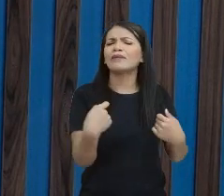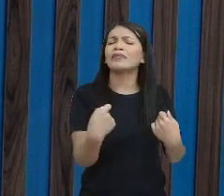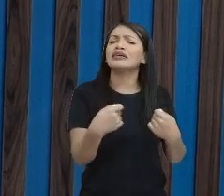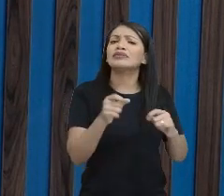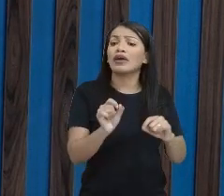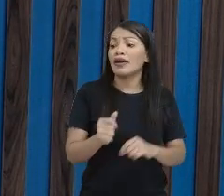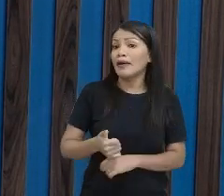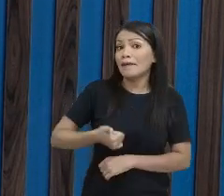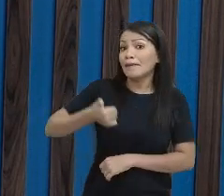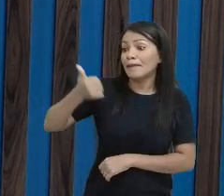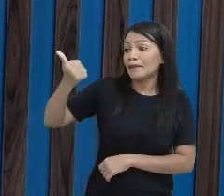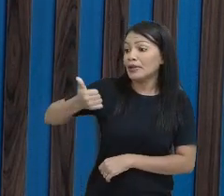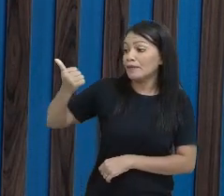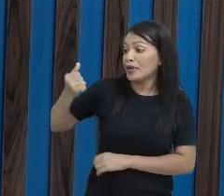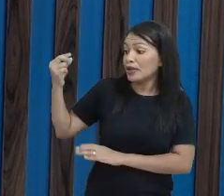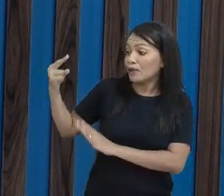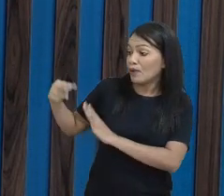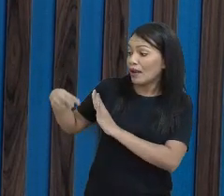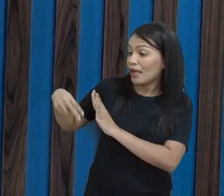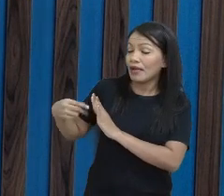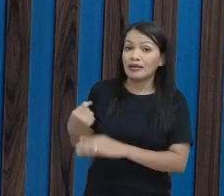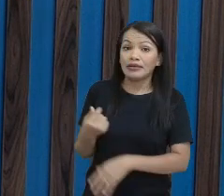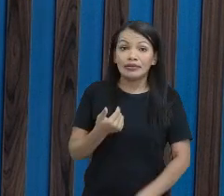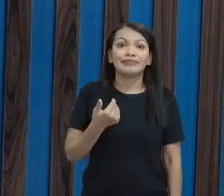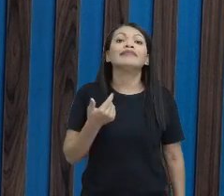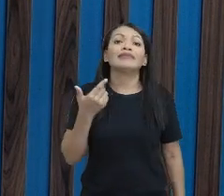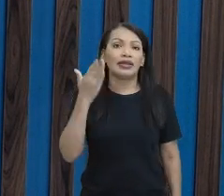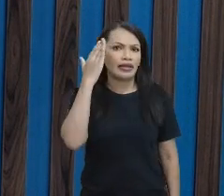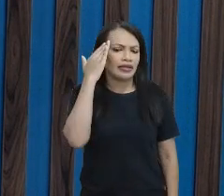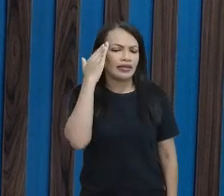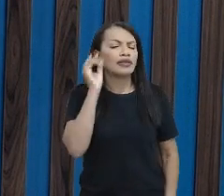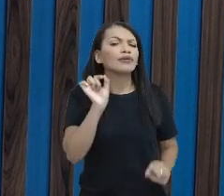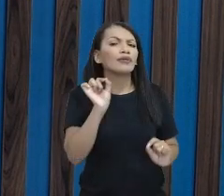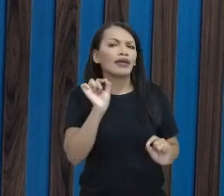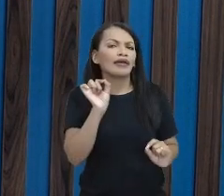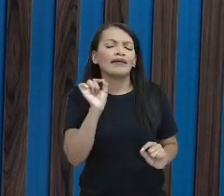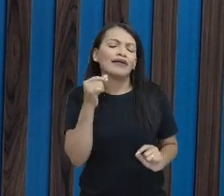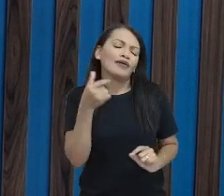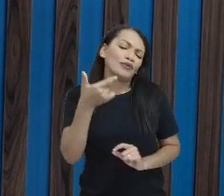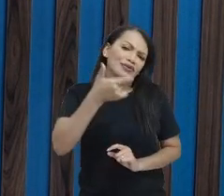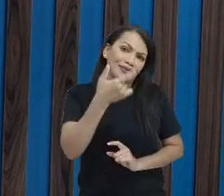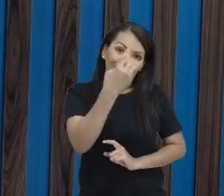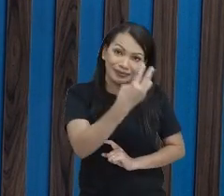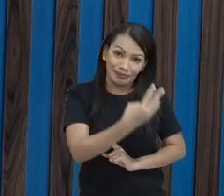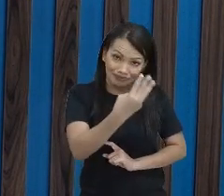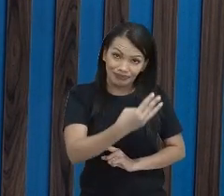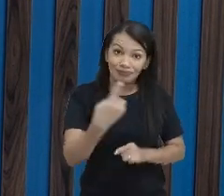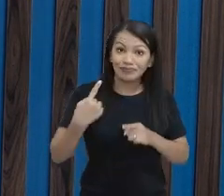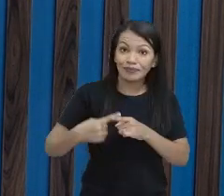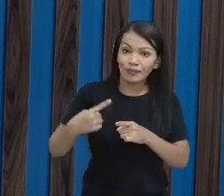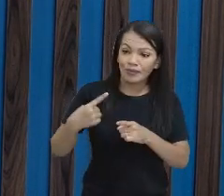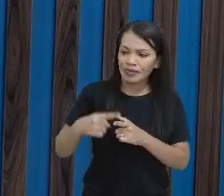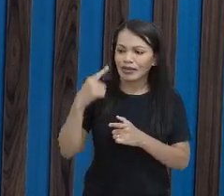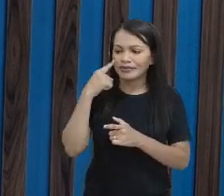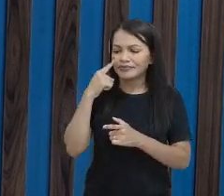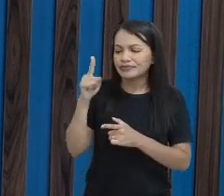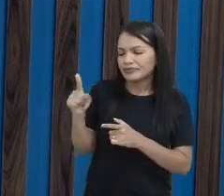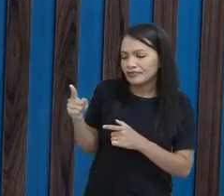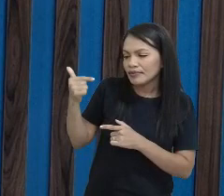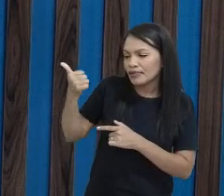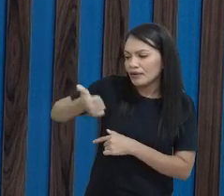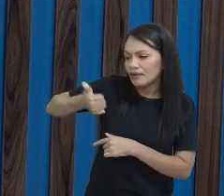de Drummond e os textos de Oswald, tá? Por quê? Porque o conhecimento do texto a que é